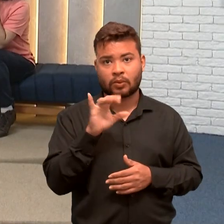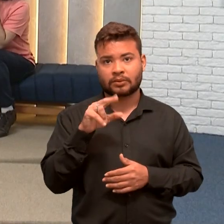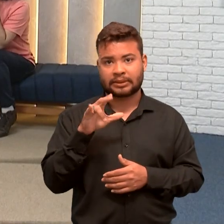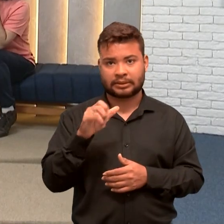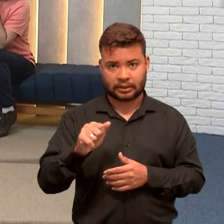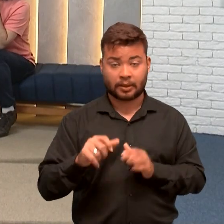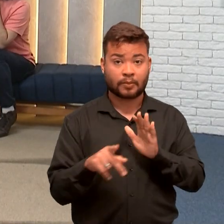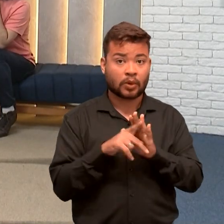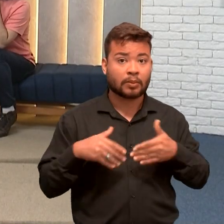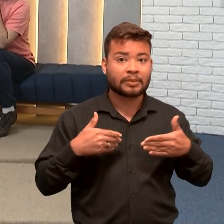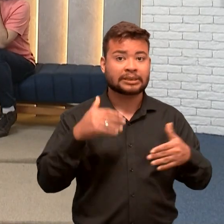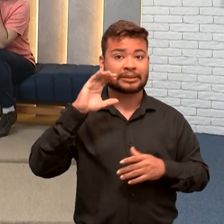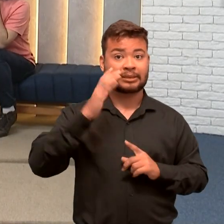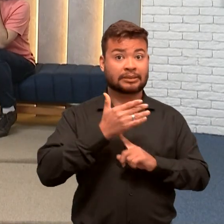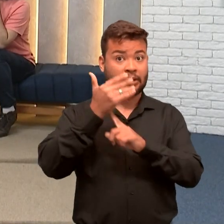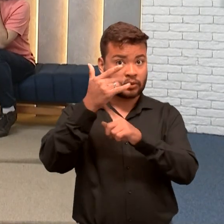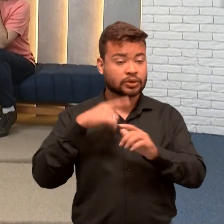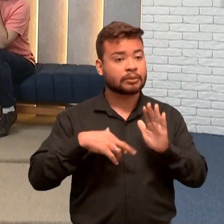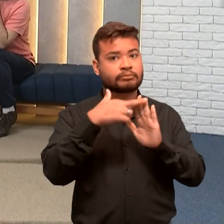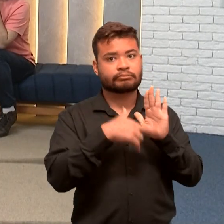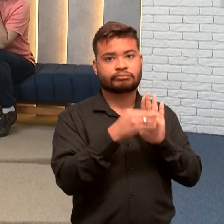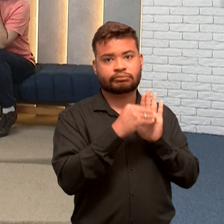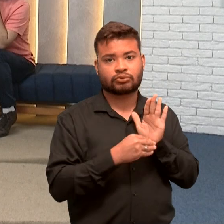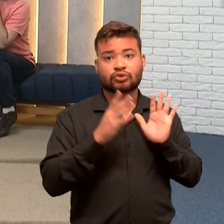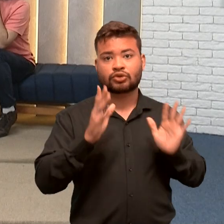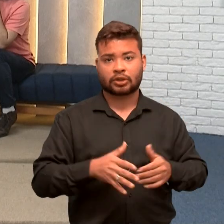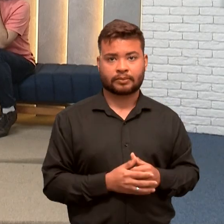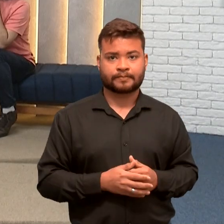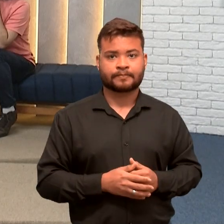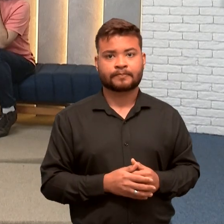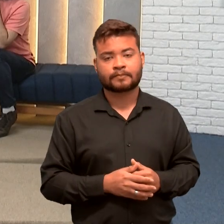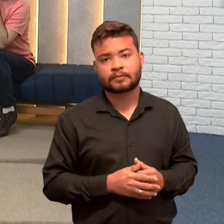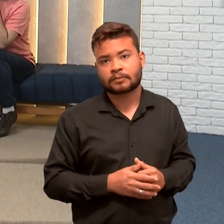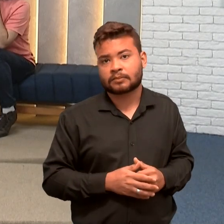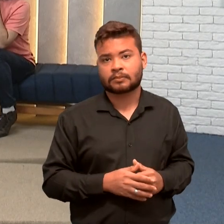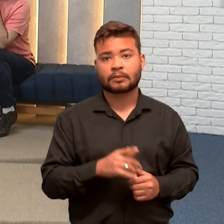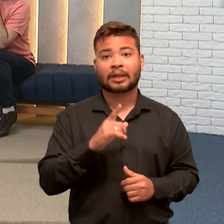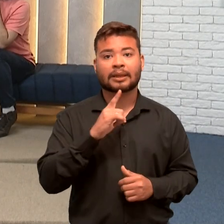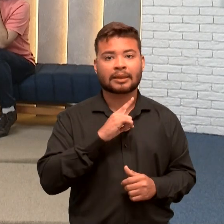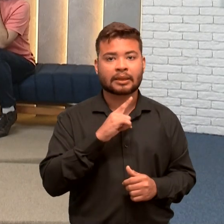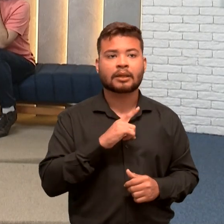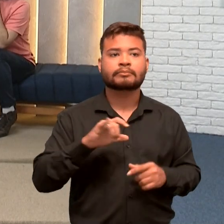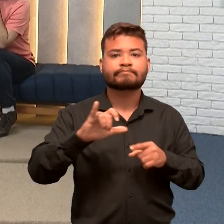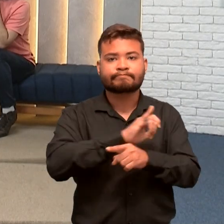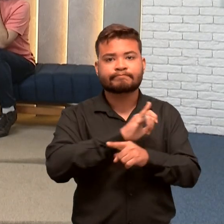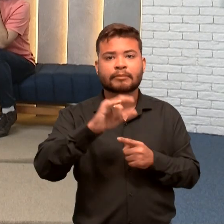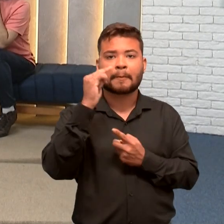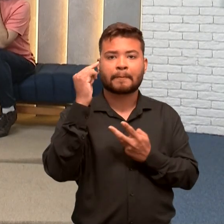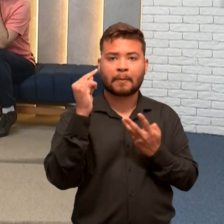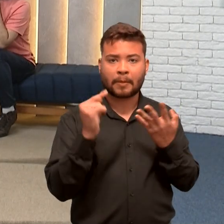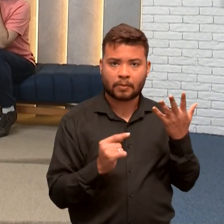Ministério da Ciência e Tecnologia, e eles já definiram uma série de alternativas de